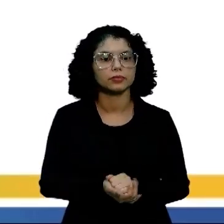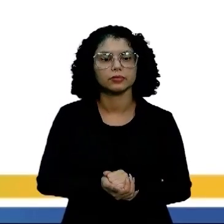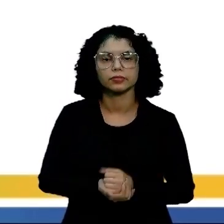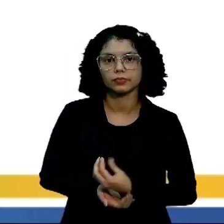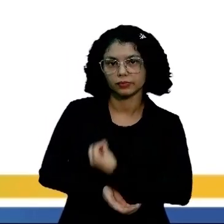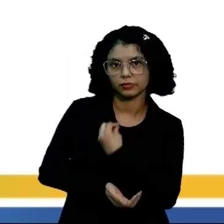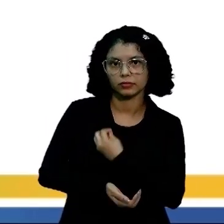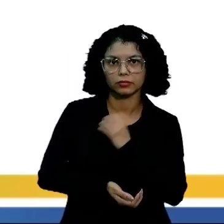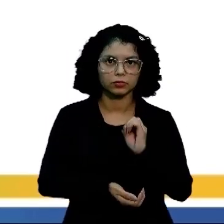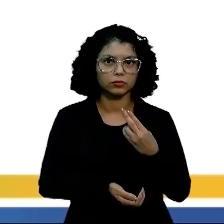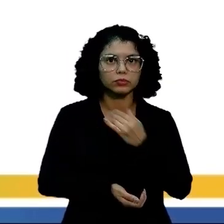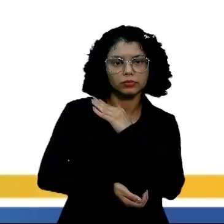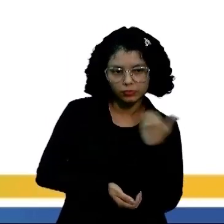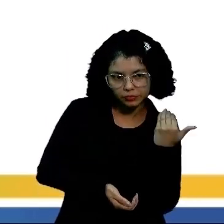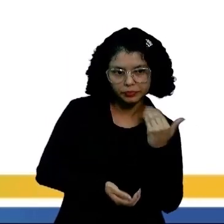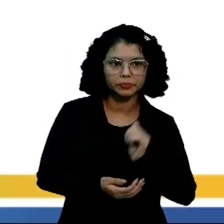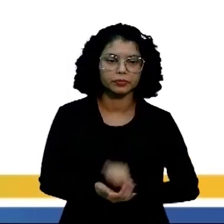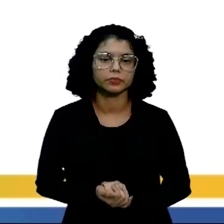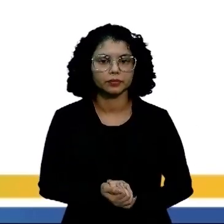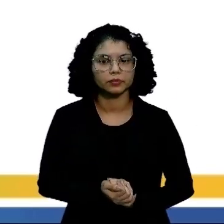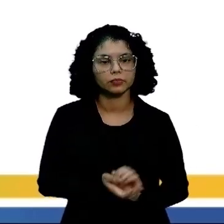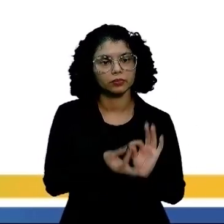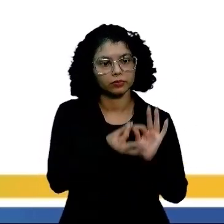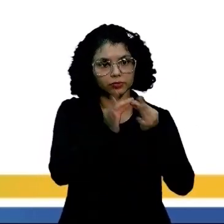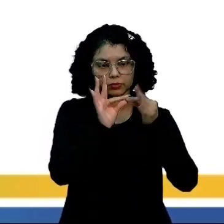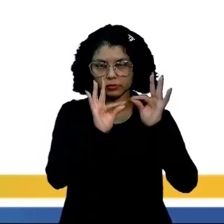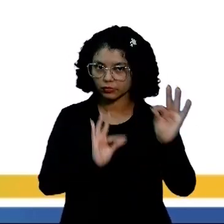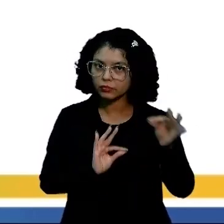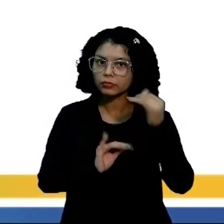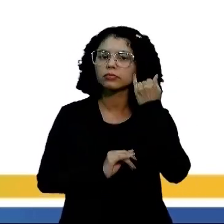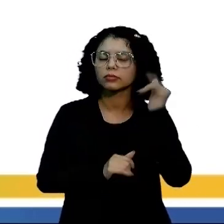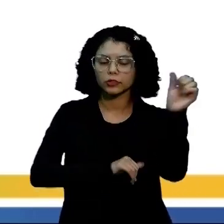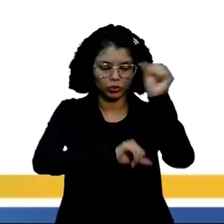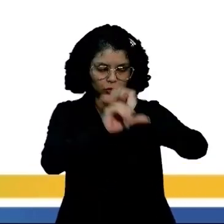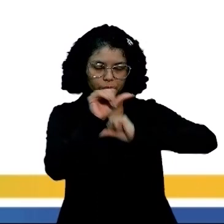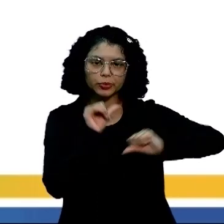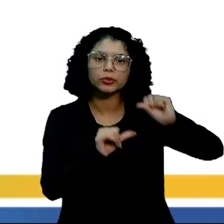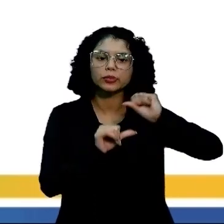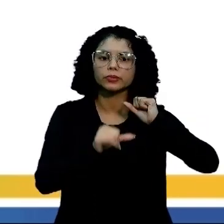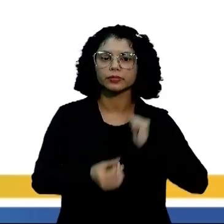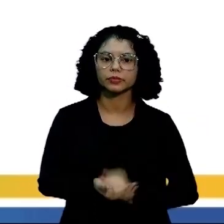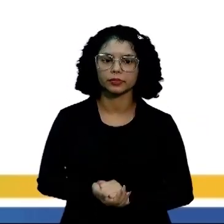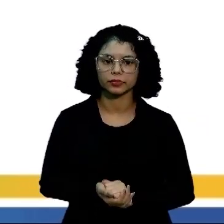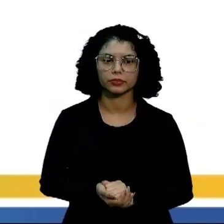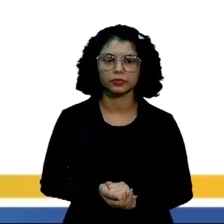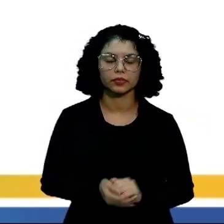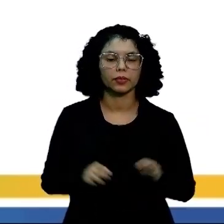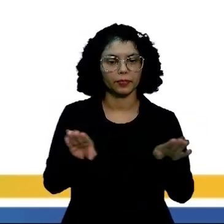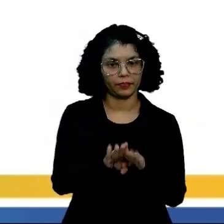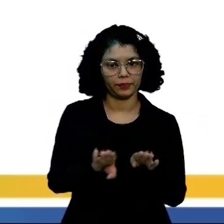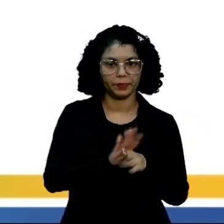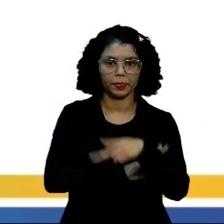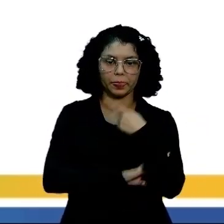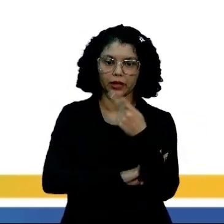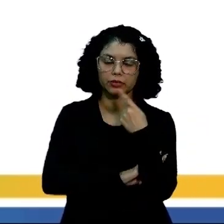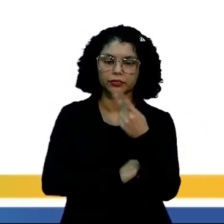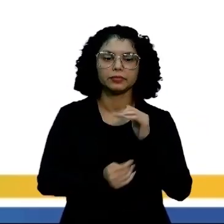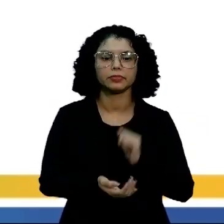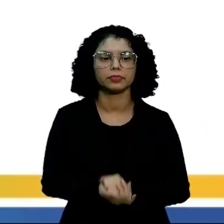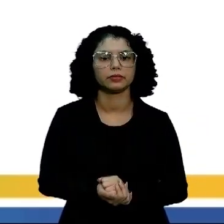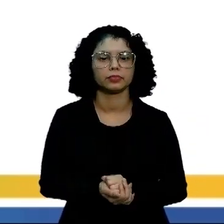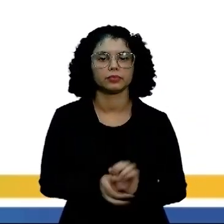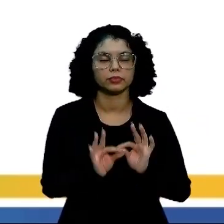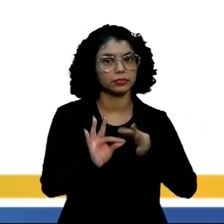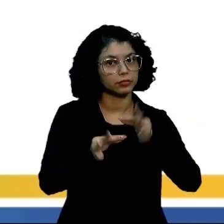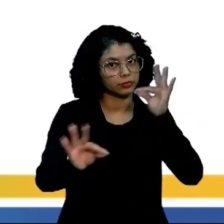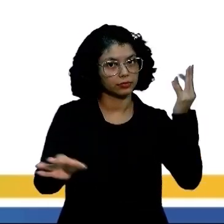ideia da vida e da morte, que eu tenho ideias opostas, aí falando sobre a